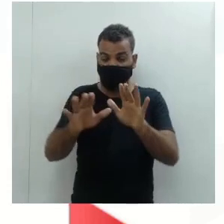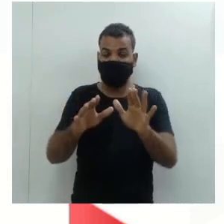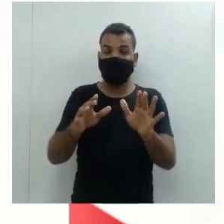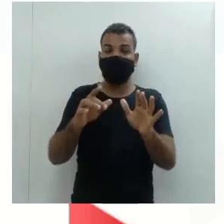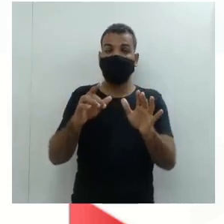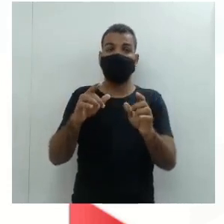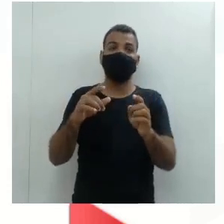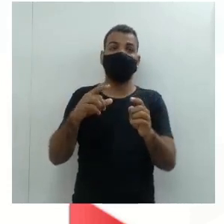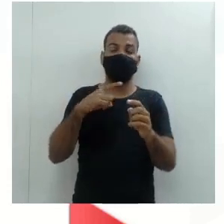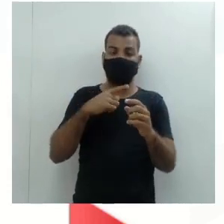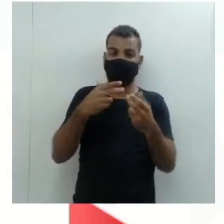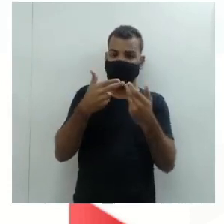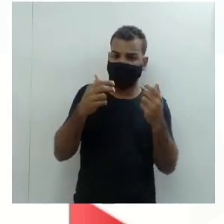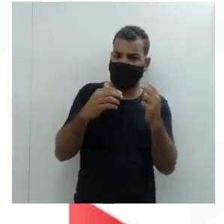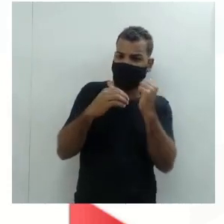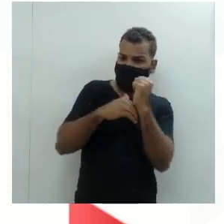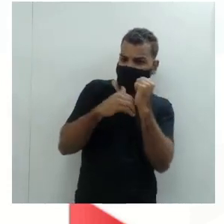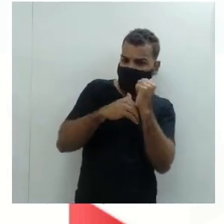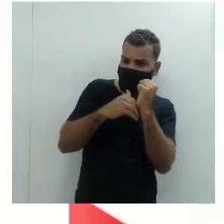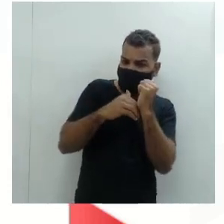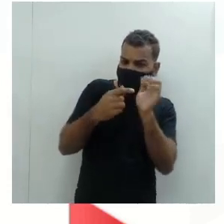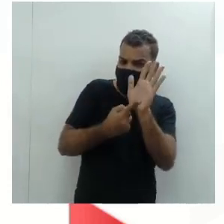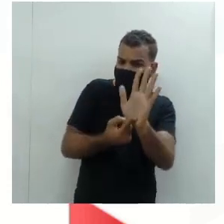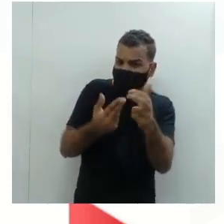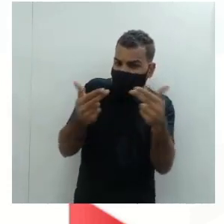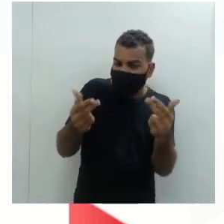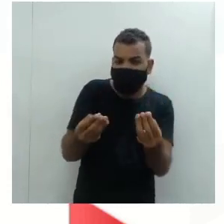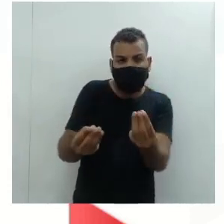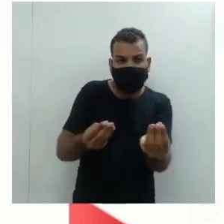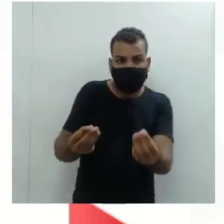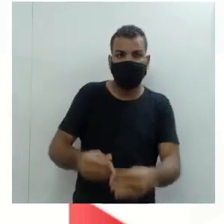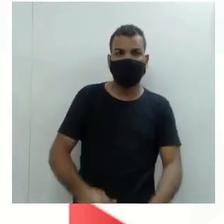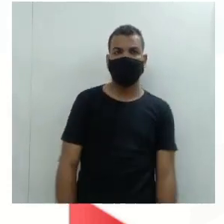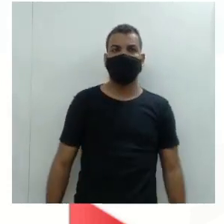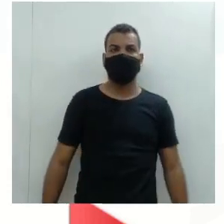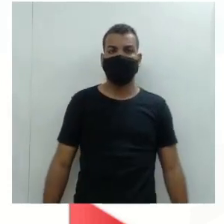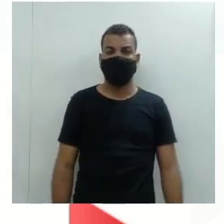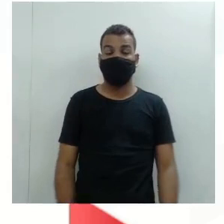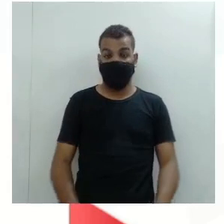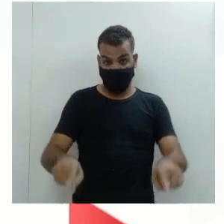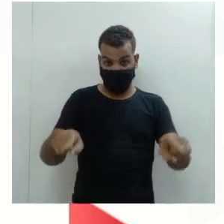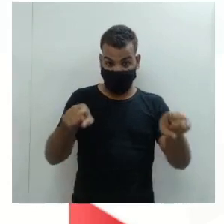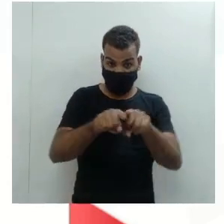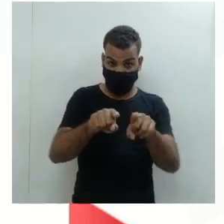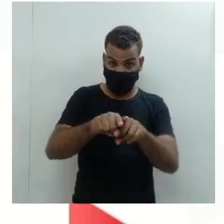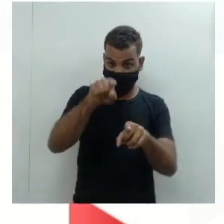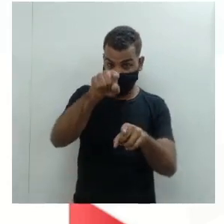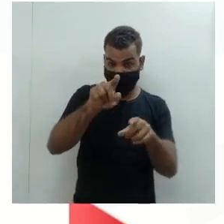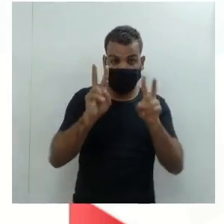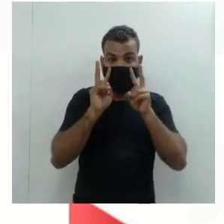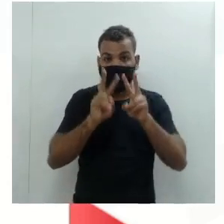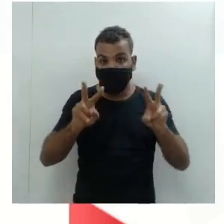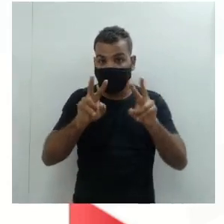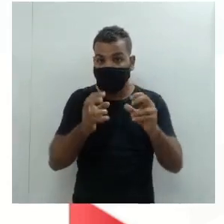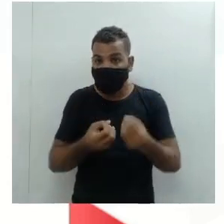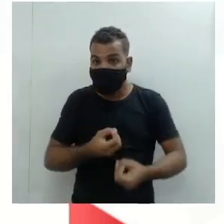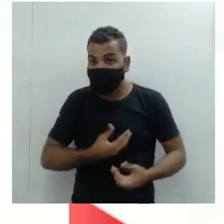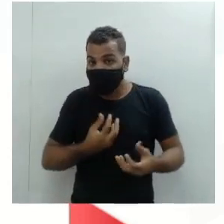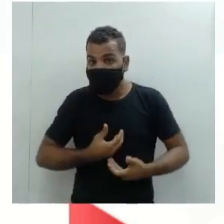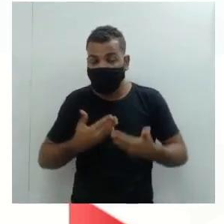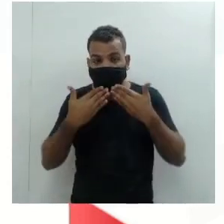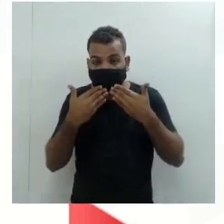aspectos secretos ou originais das coisas. Restringe-se assim a sua visão poética para